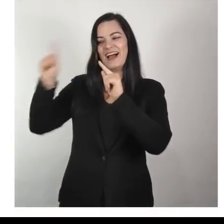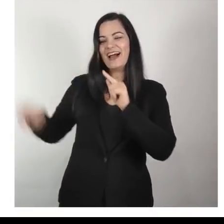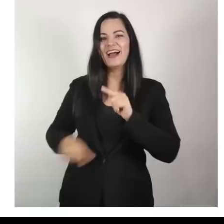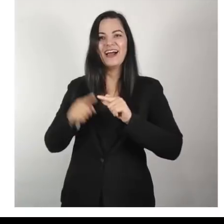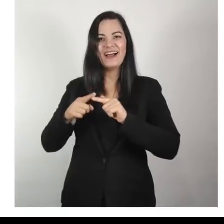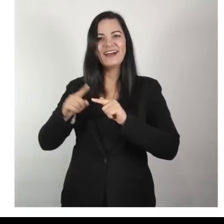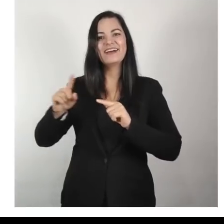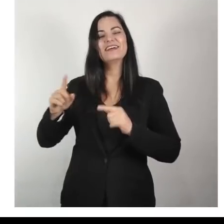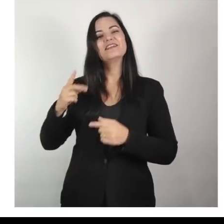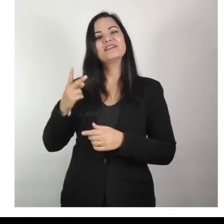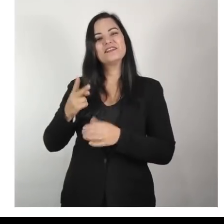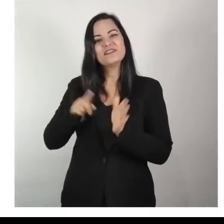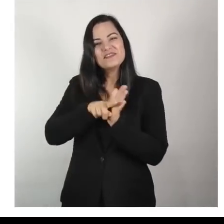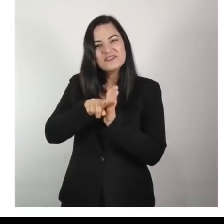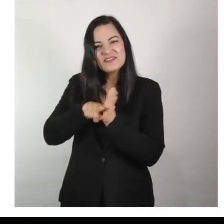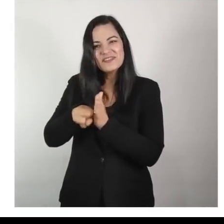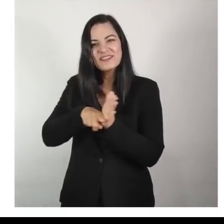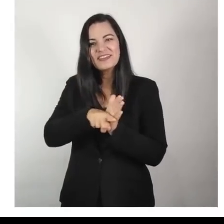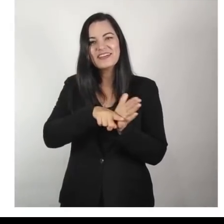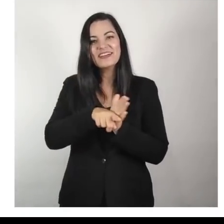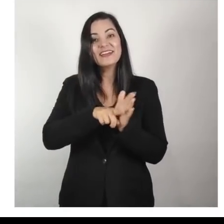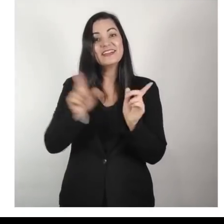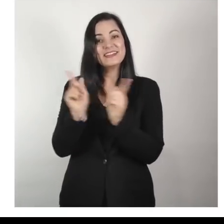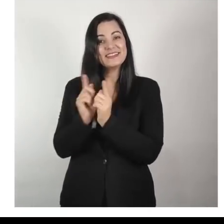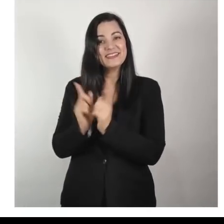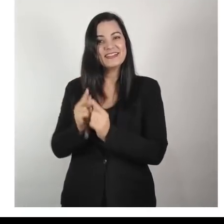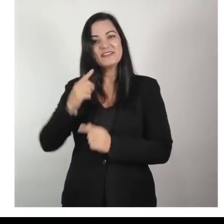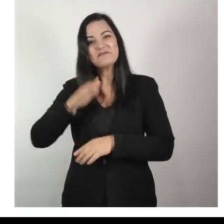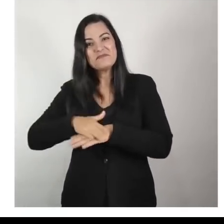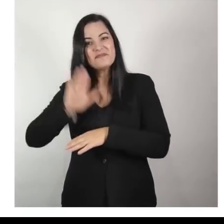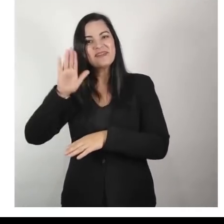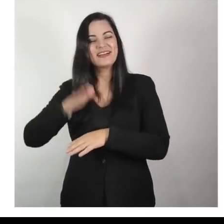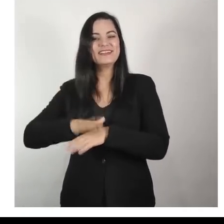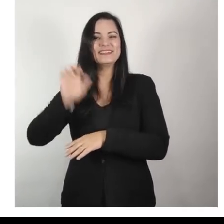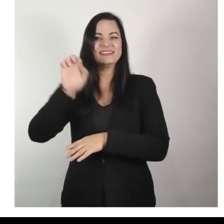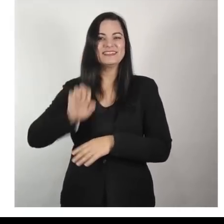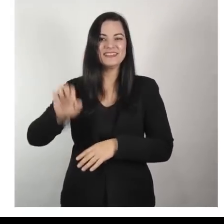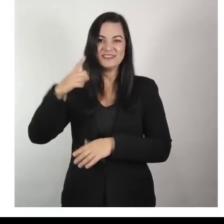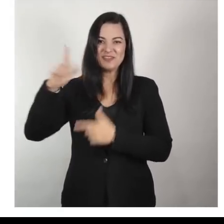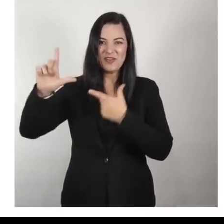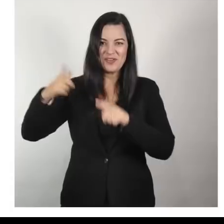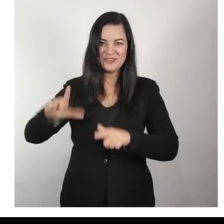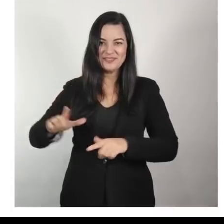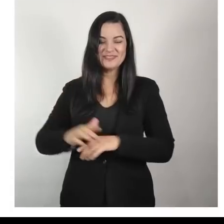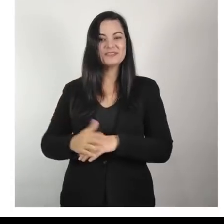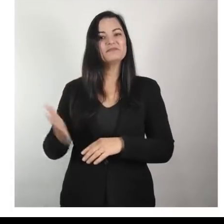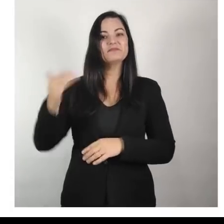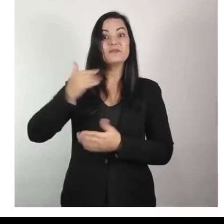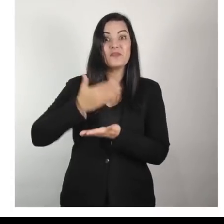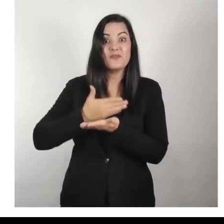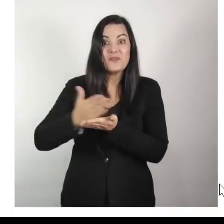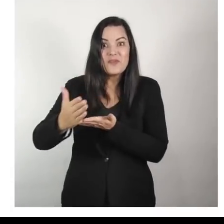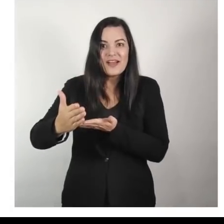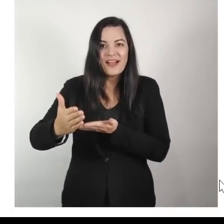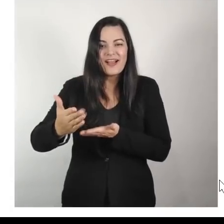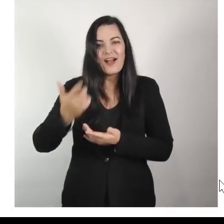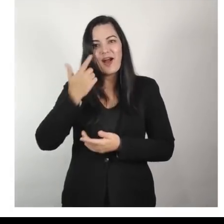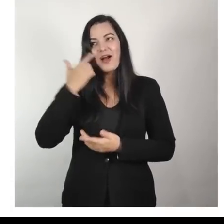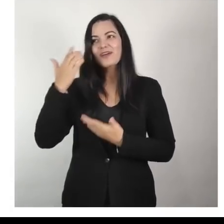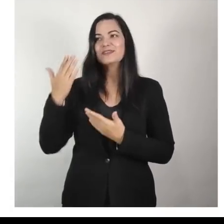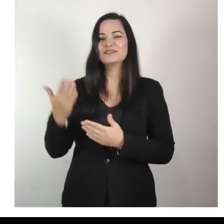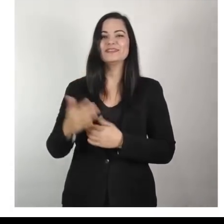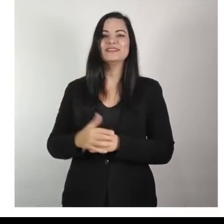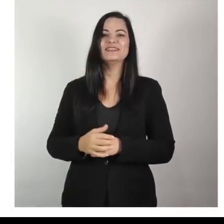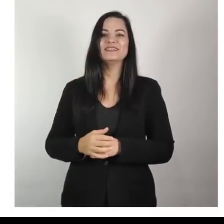ir investigando outras siglas, outros estados, tá bom? Então, vamos lá? Aprovar e girar a roleta